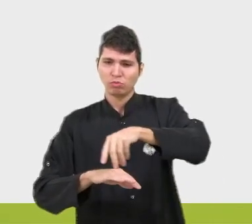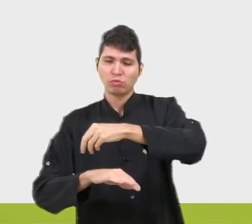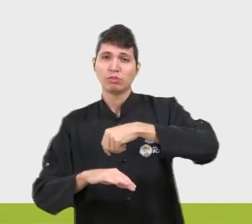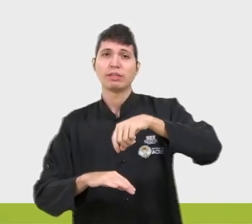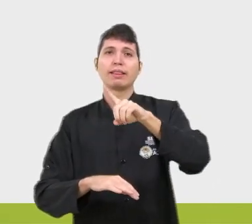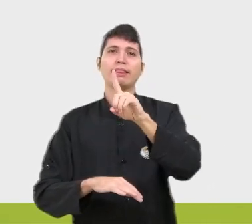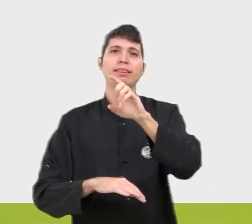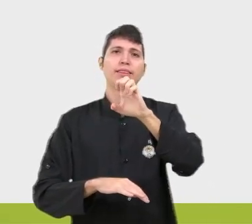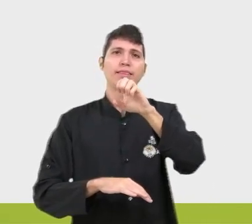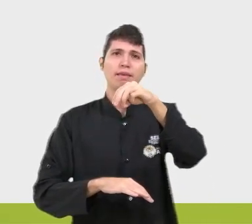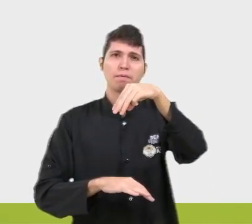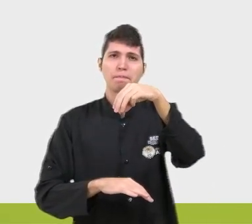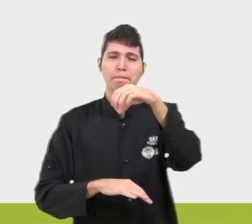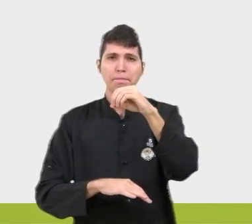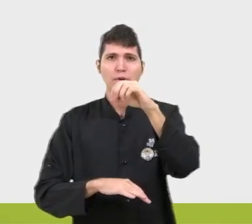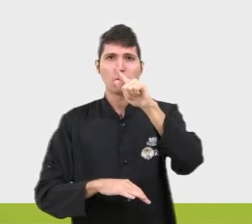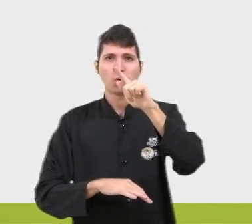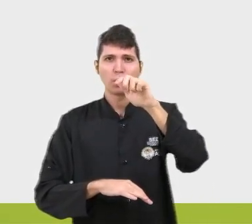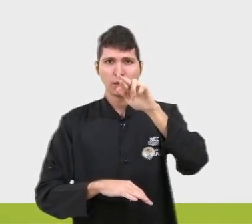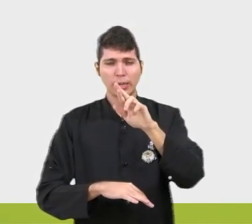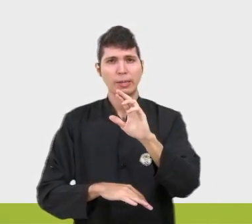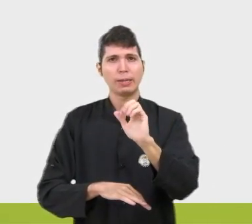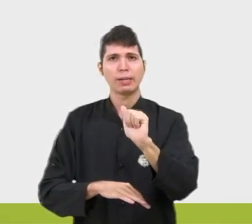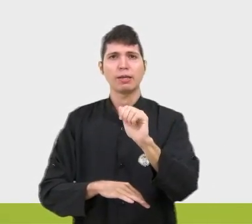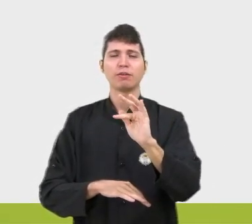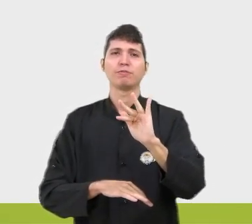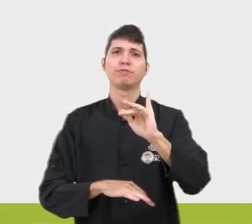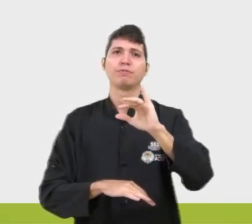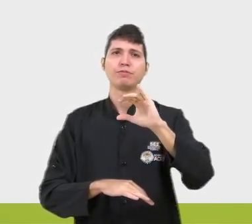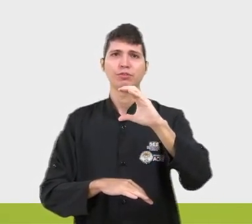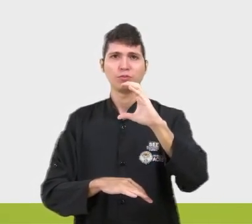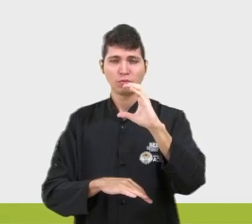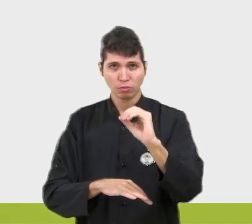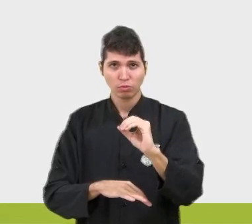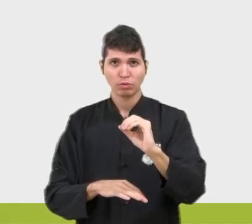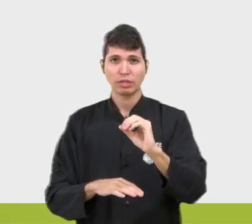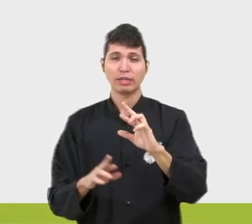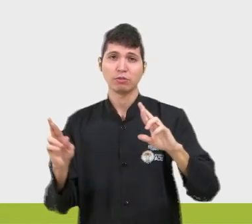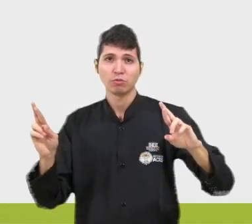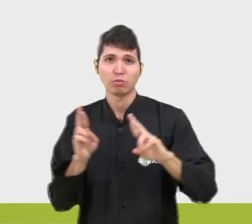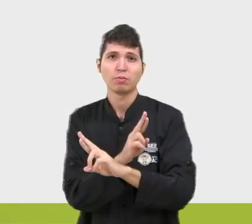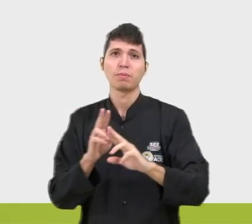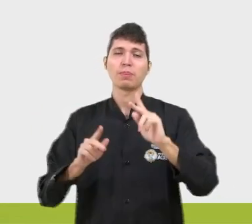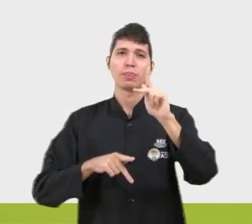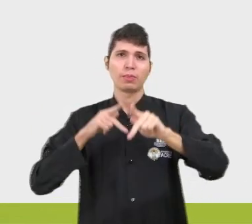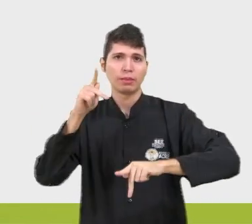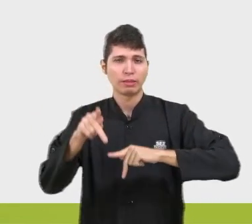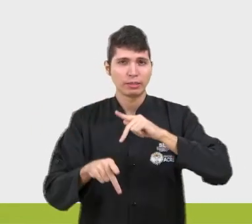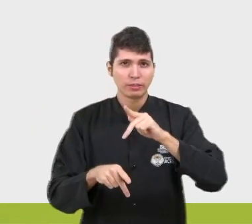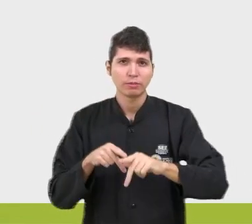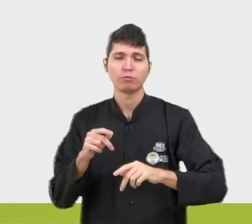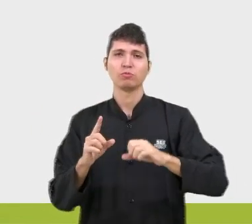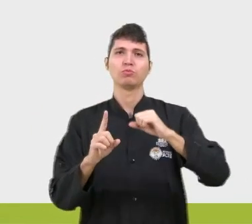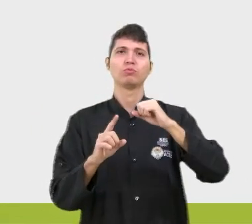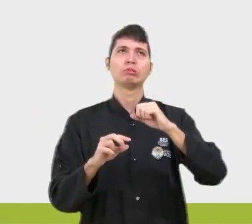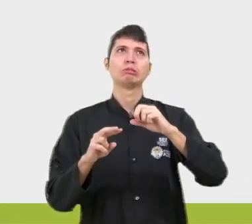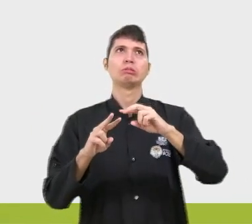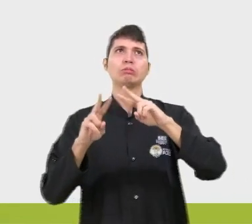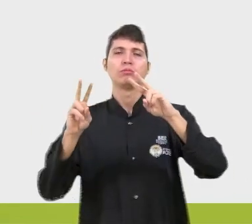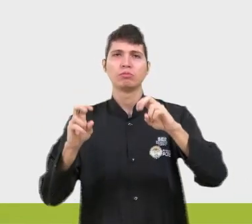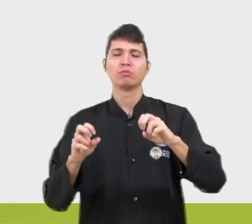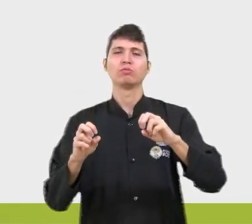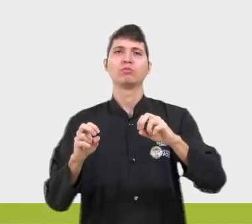dados demográficos? Dados relacionados à população, tá? As pessoas. Condições econômicas, sociais,